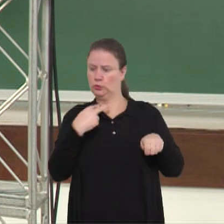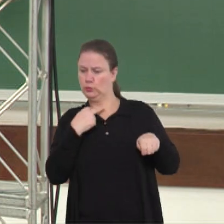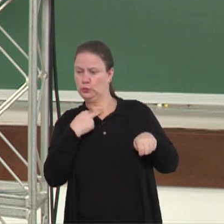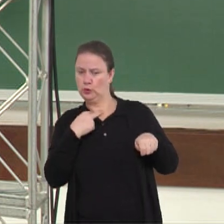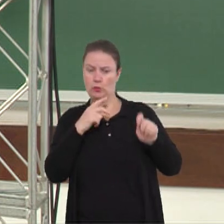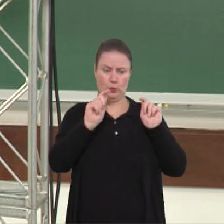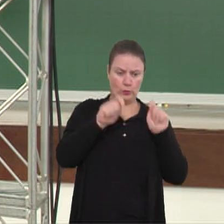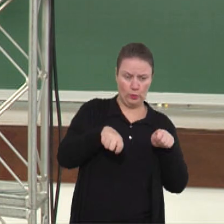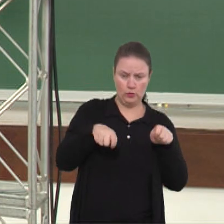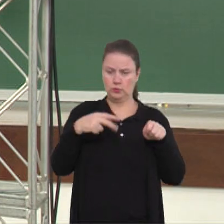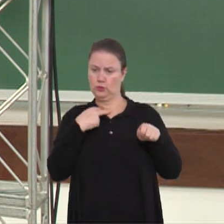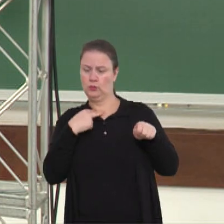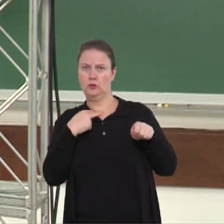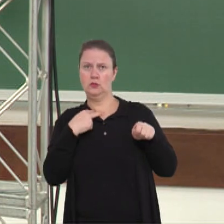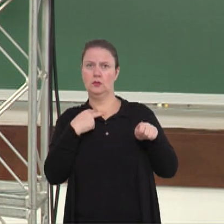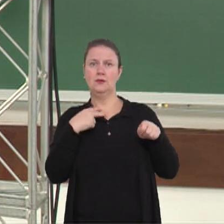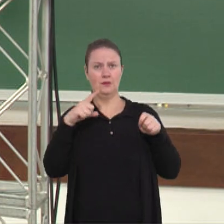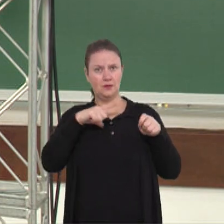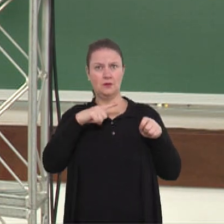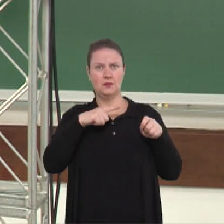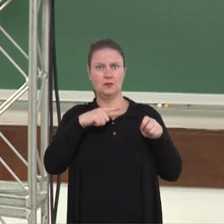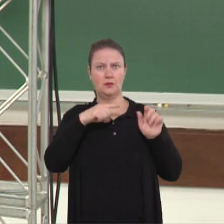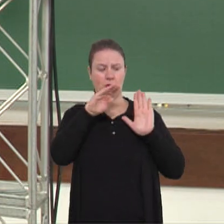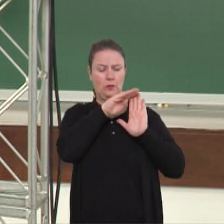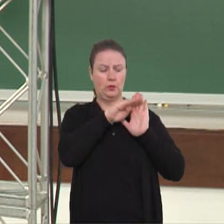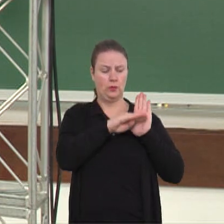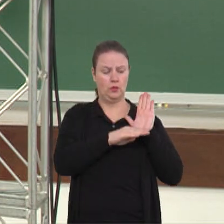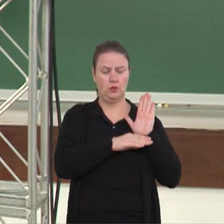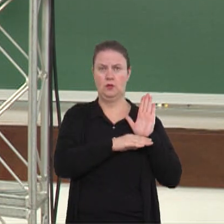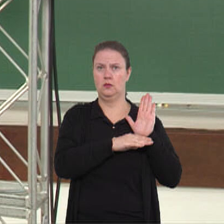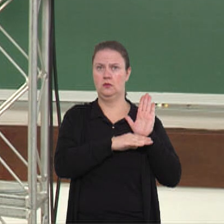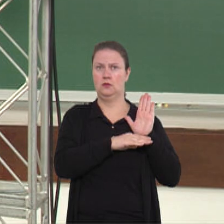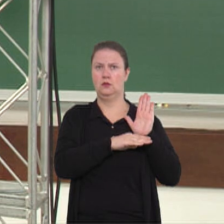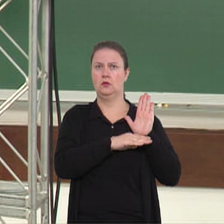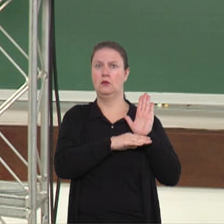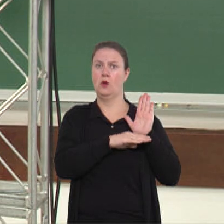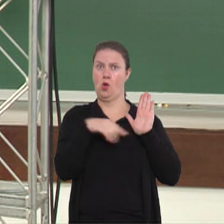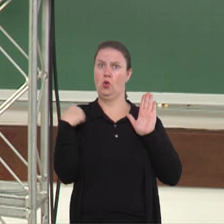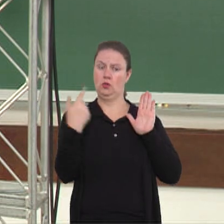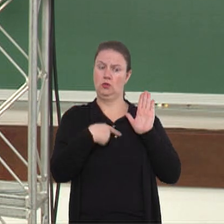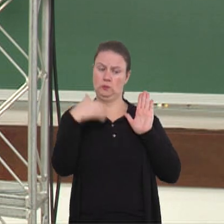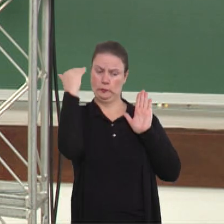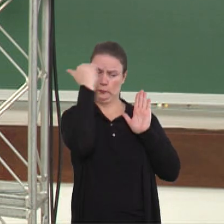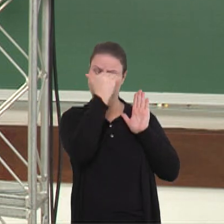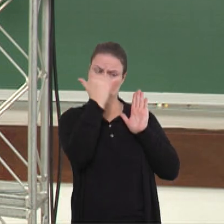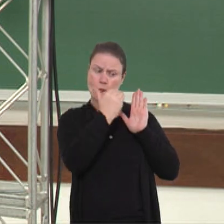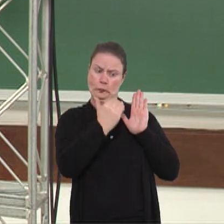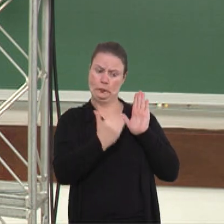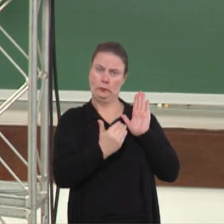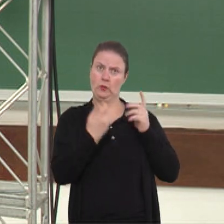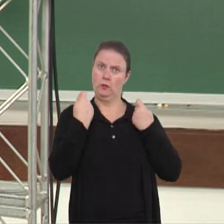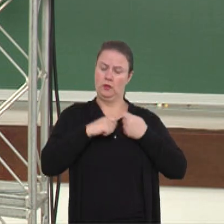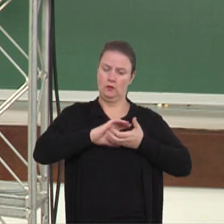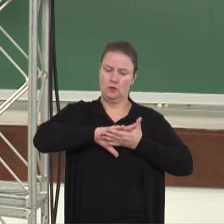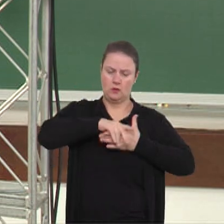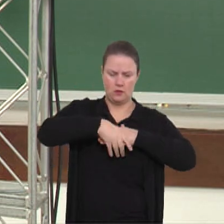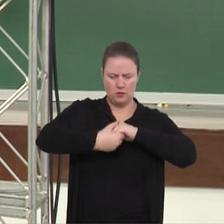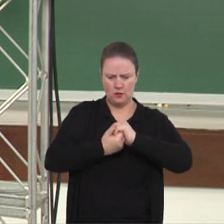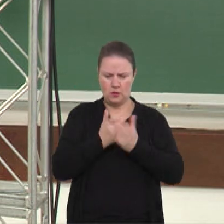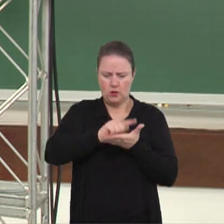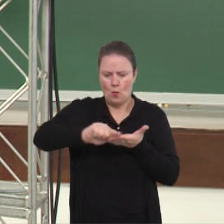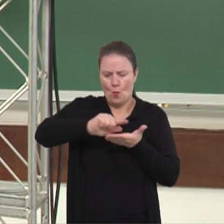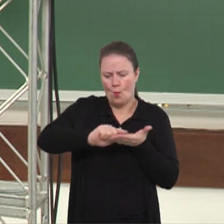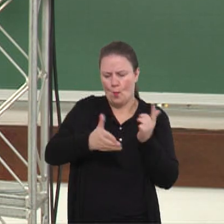é um contexto ótimo para a gente poder praticar esse verbo modal sabemos que nós devemos lavar as mãos não